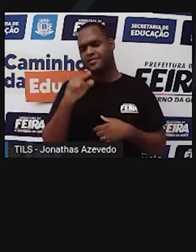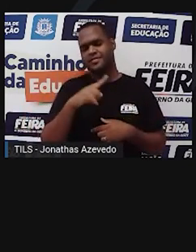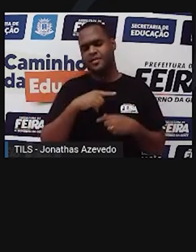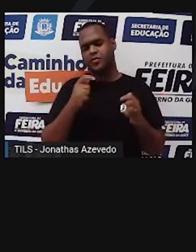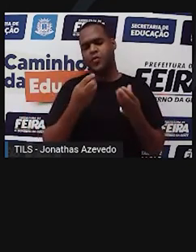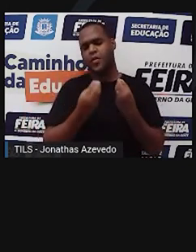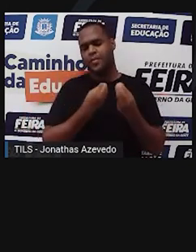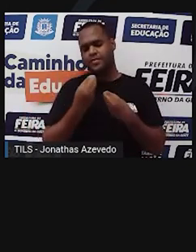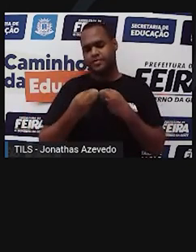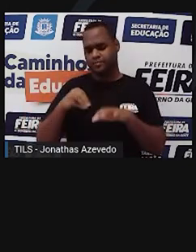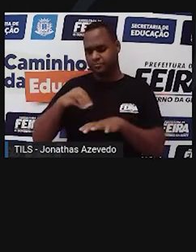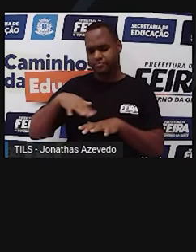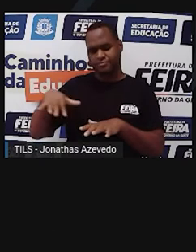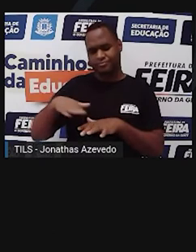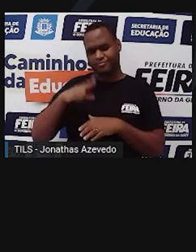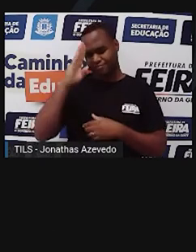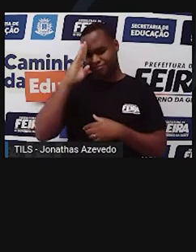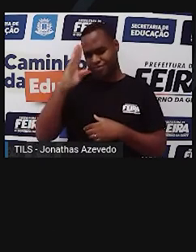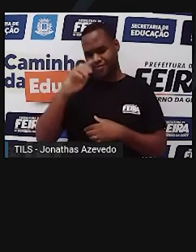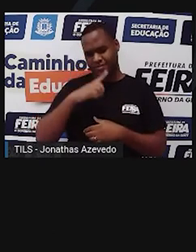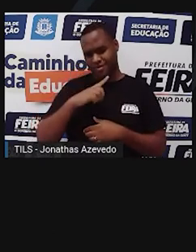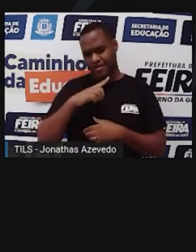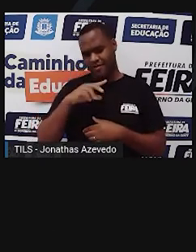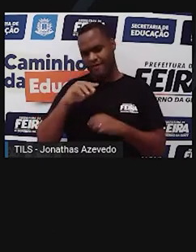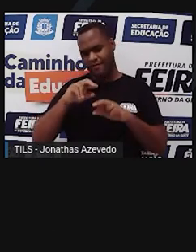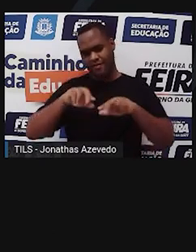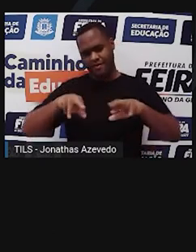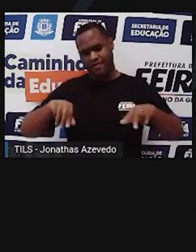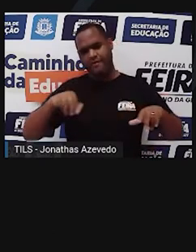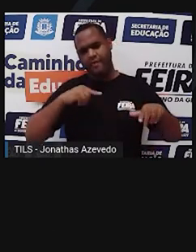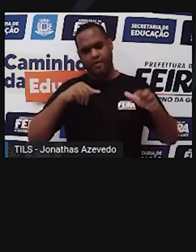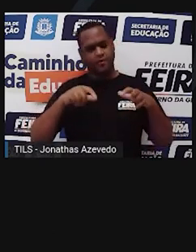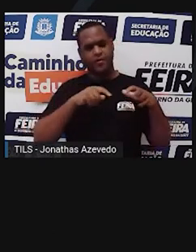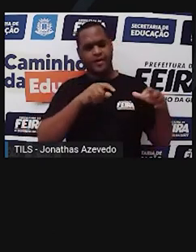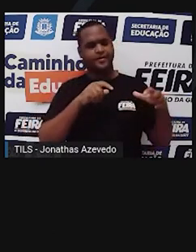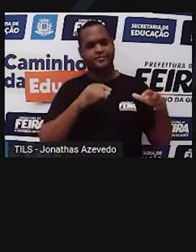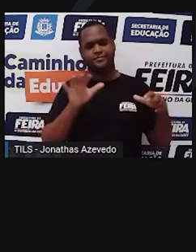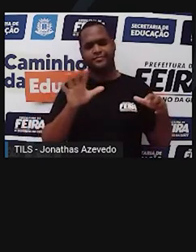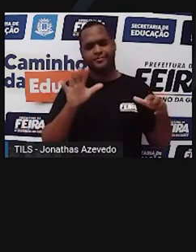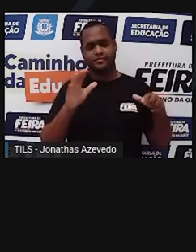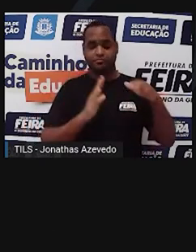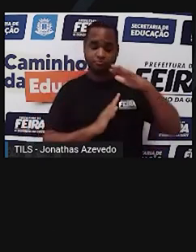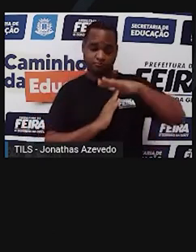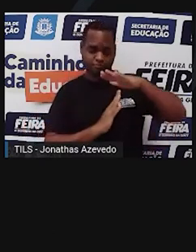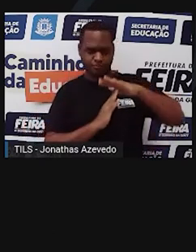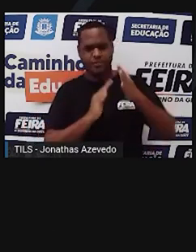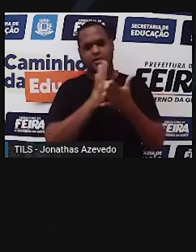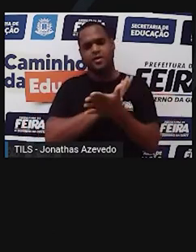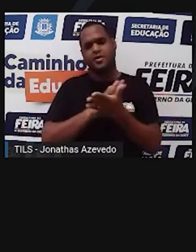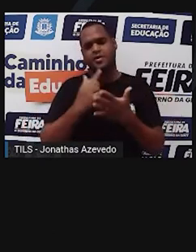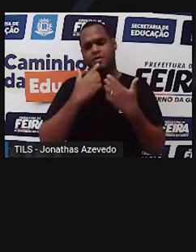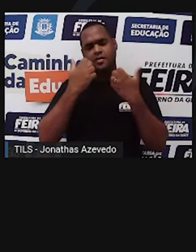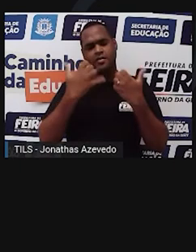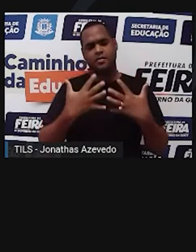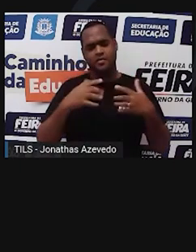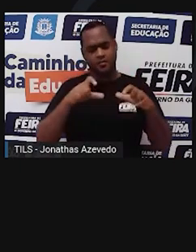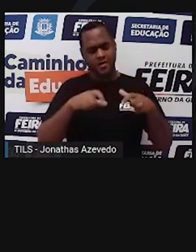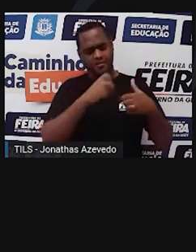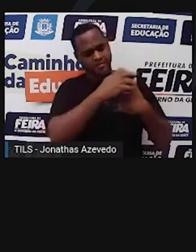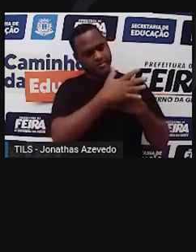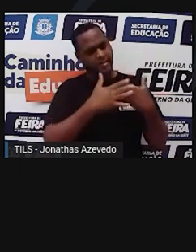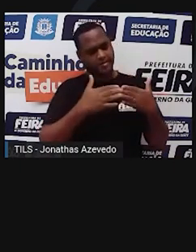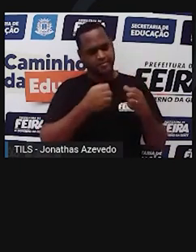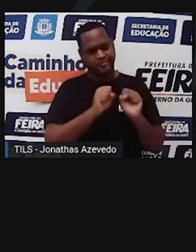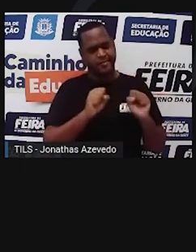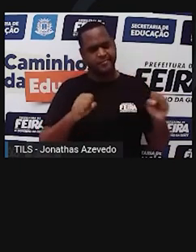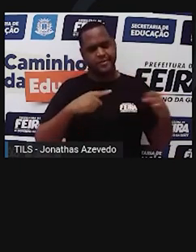armazenada e direcionada para vários locais. Ou seja, tinham uma limitação. E, portanto, as cidades maiores precisavam